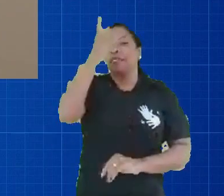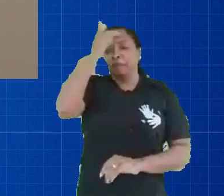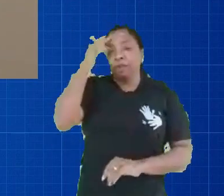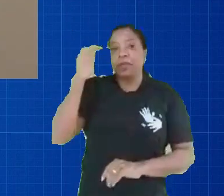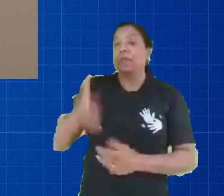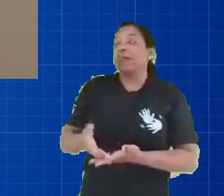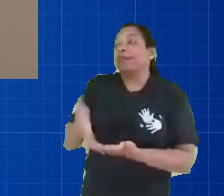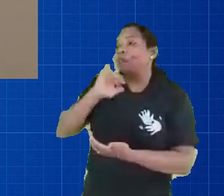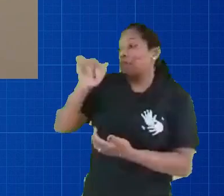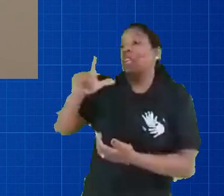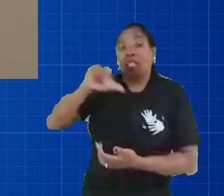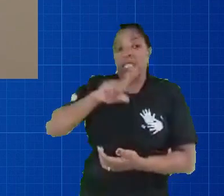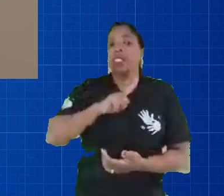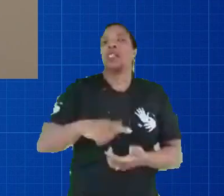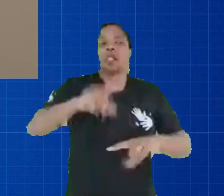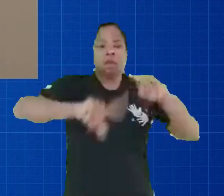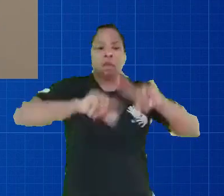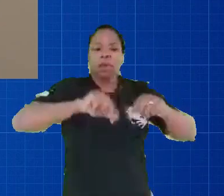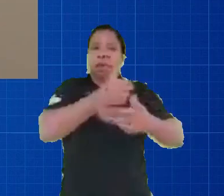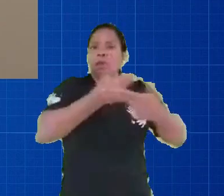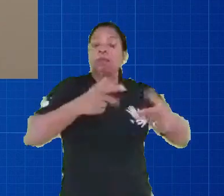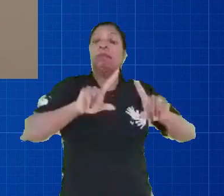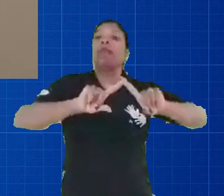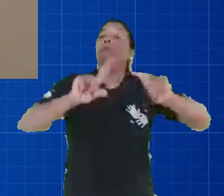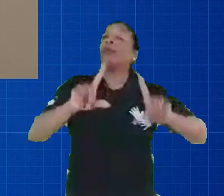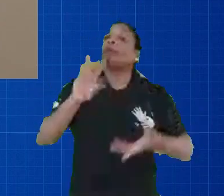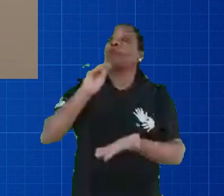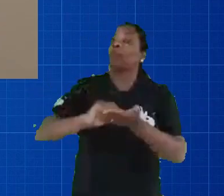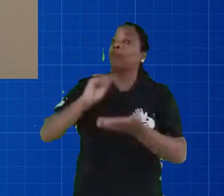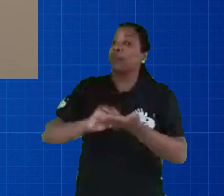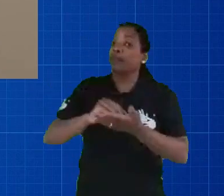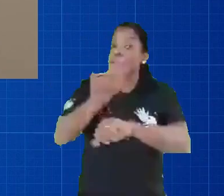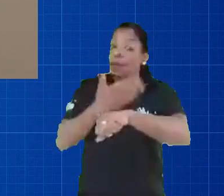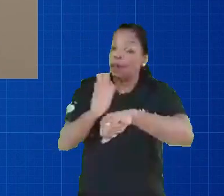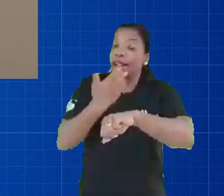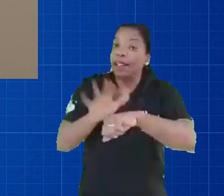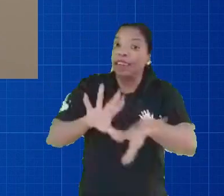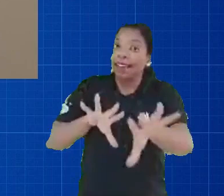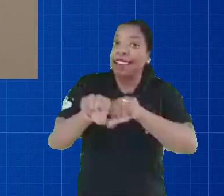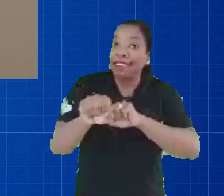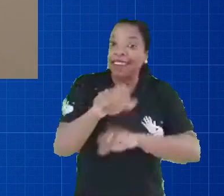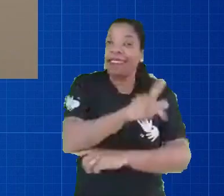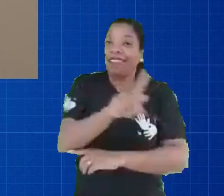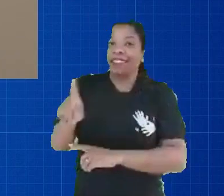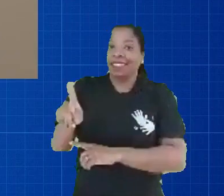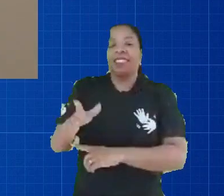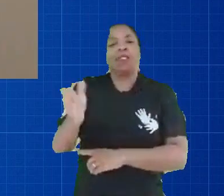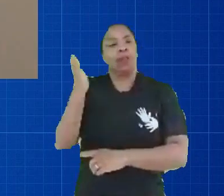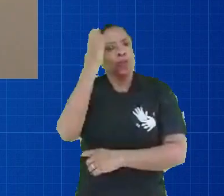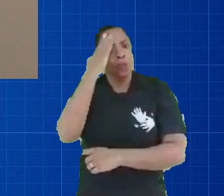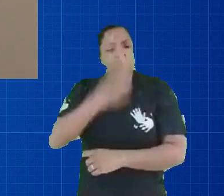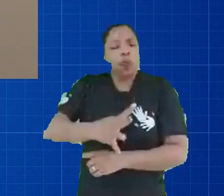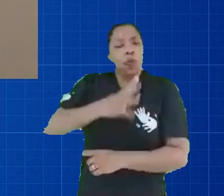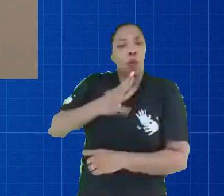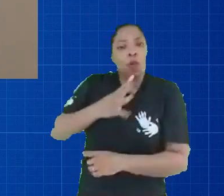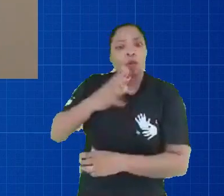pouca formação. A gente tenta trazer professores para ensinar um pouquinho, para que eles consigam passar.